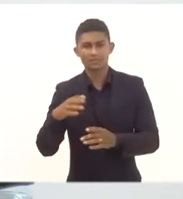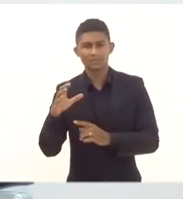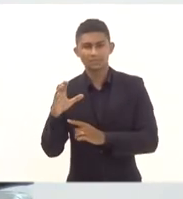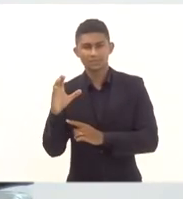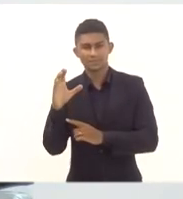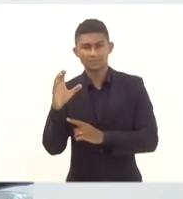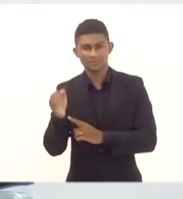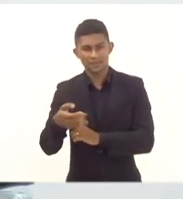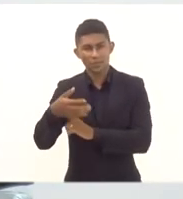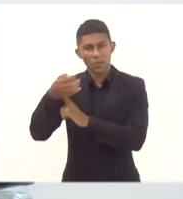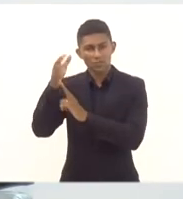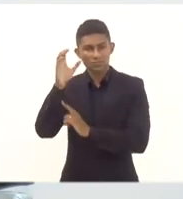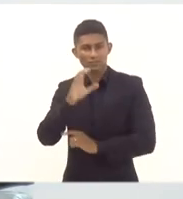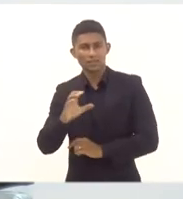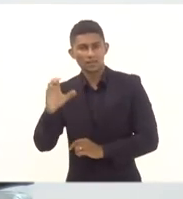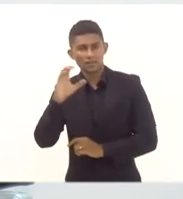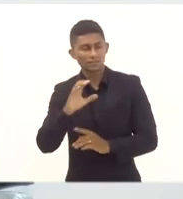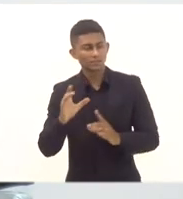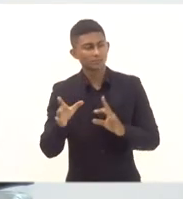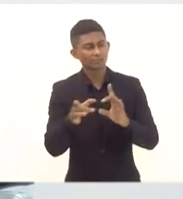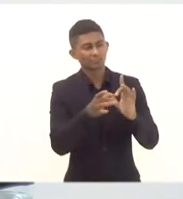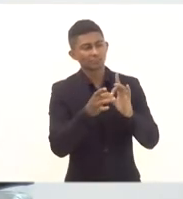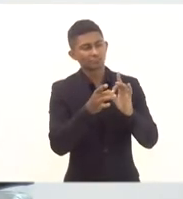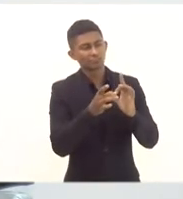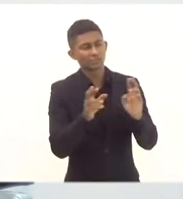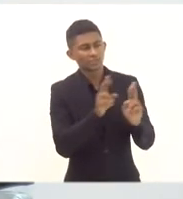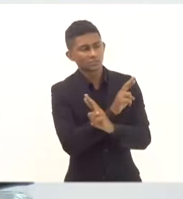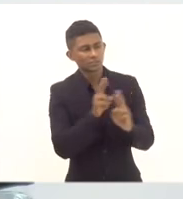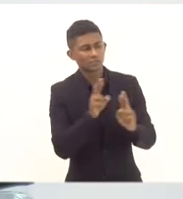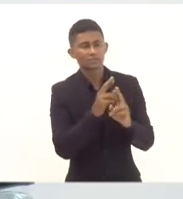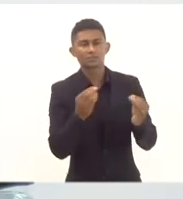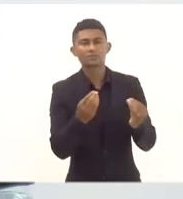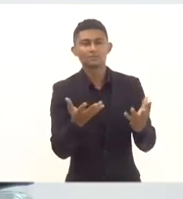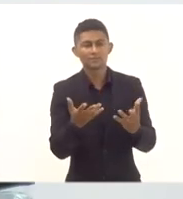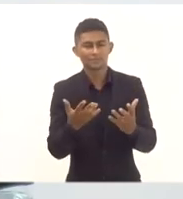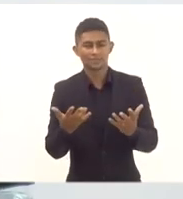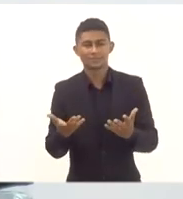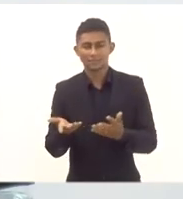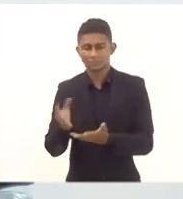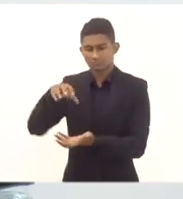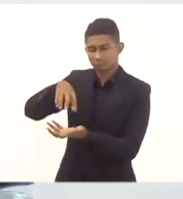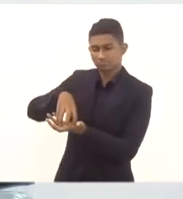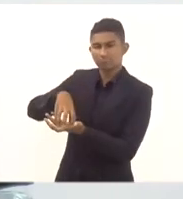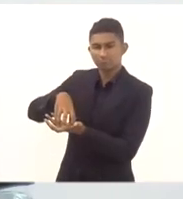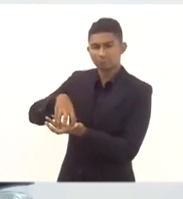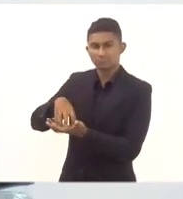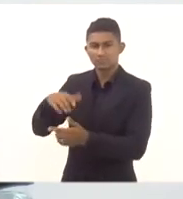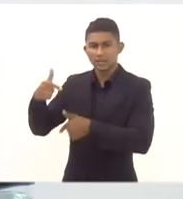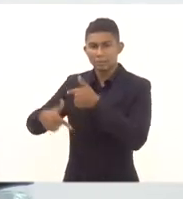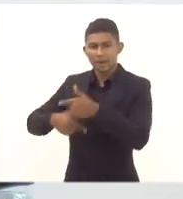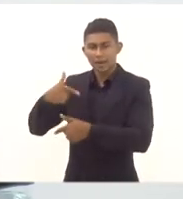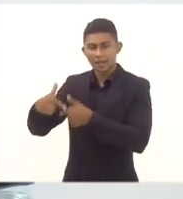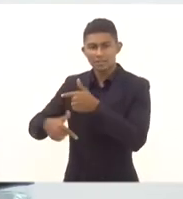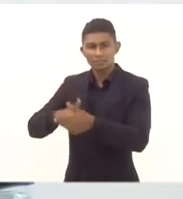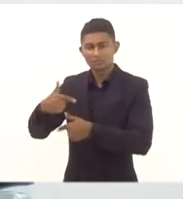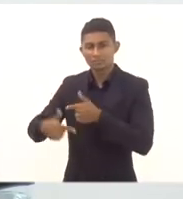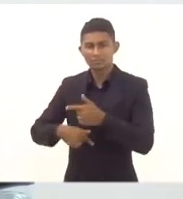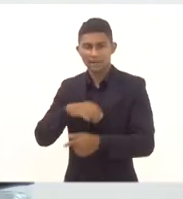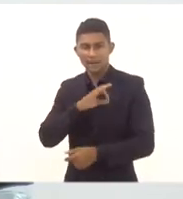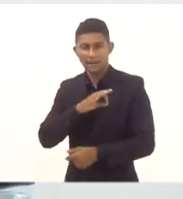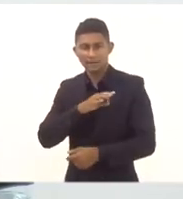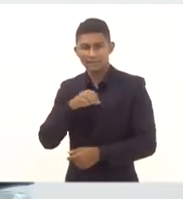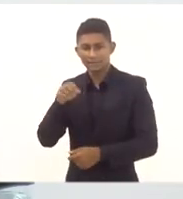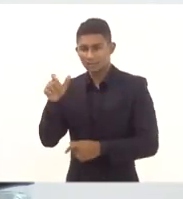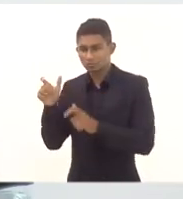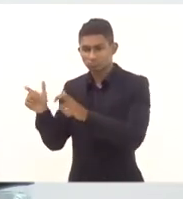Tecnologia para o desenvolvimento desses centros de geração de emprego e renda nesses